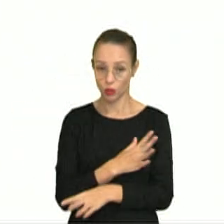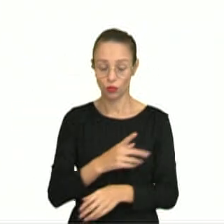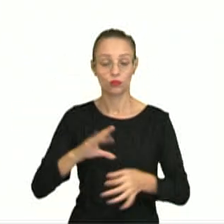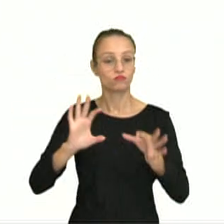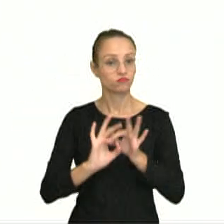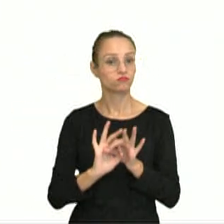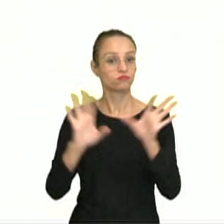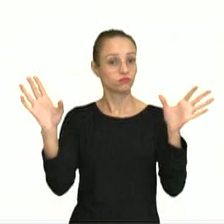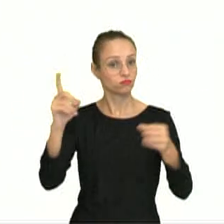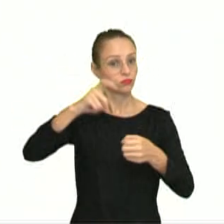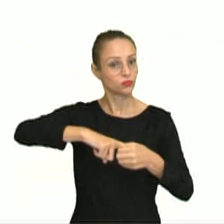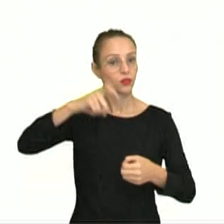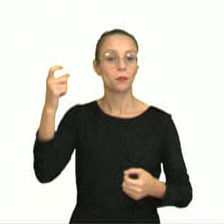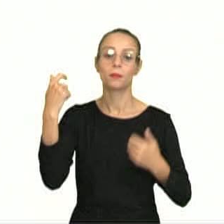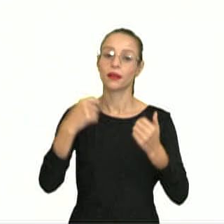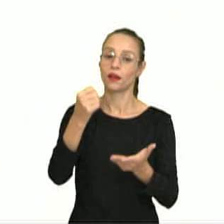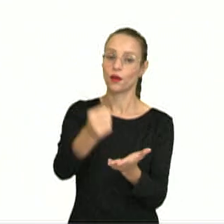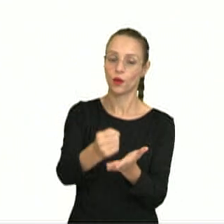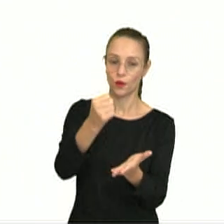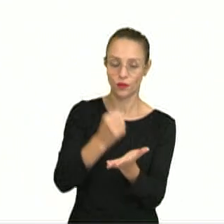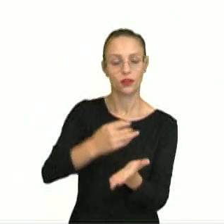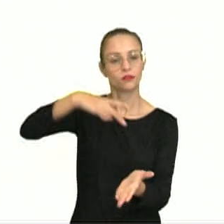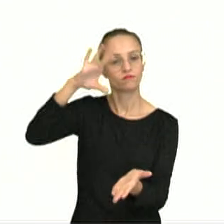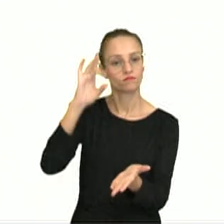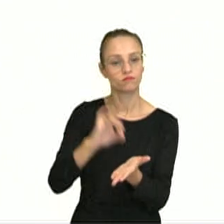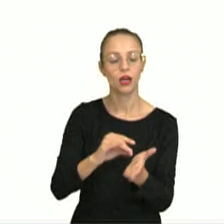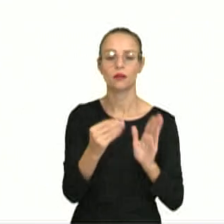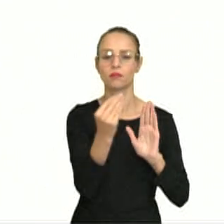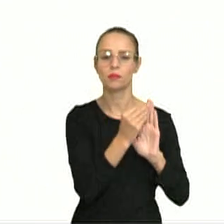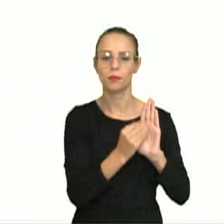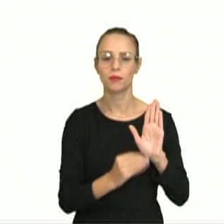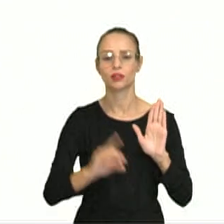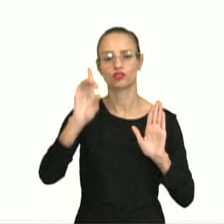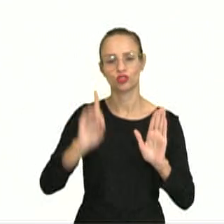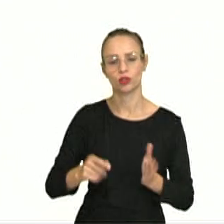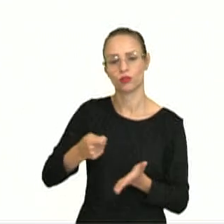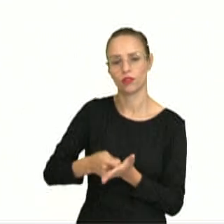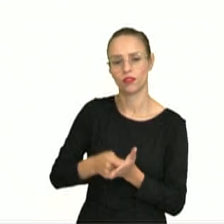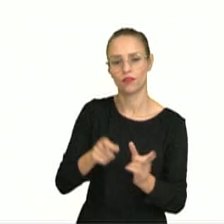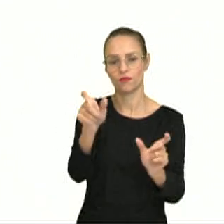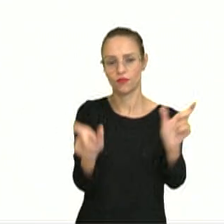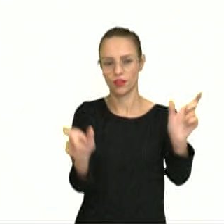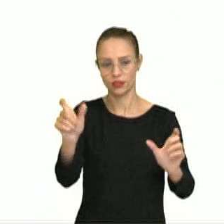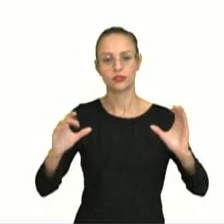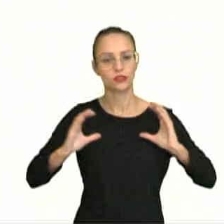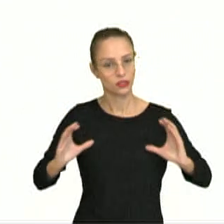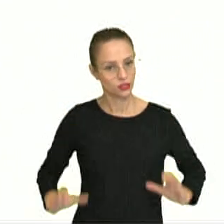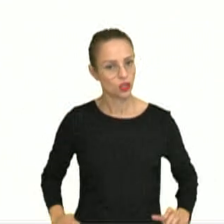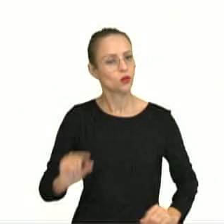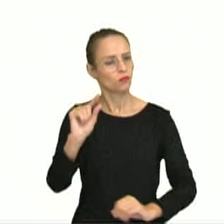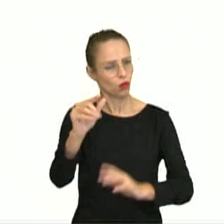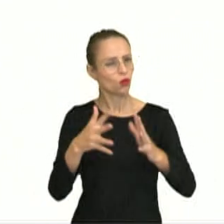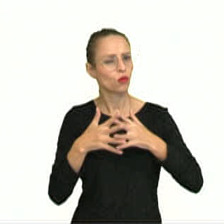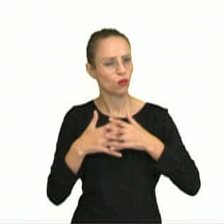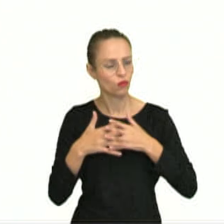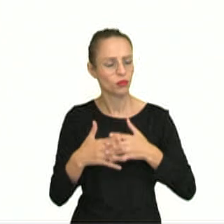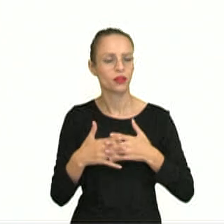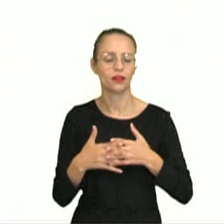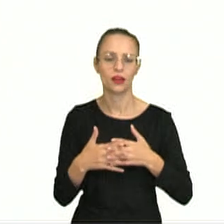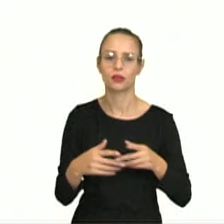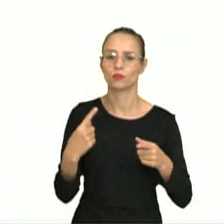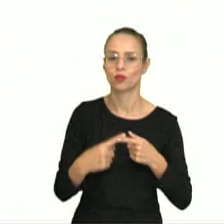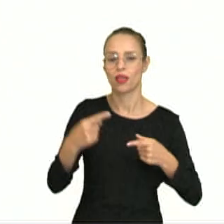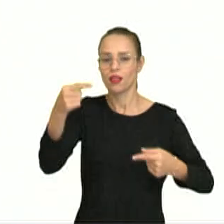foi preciso oficializá-la e definir os direitos e deveres dos cidadãos, que foi uma situação um pouco complicada, como a gente viu, né?